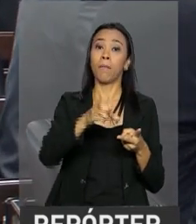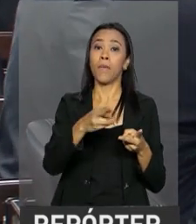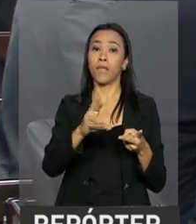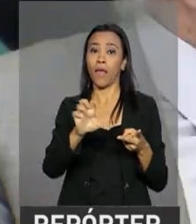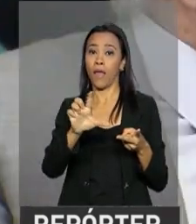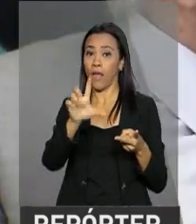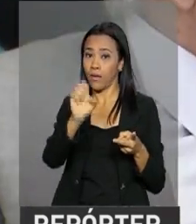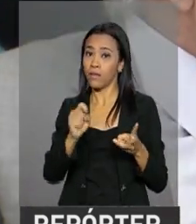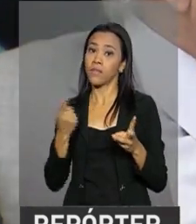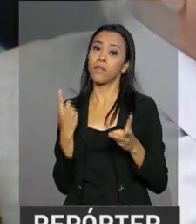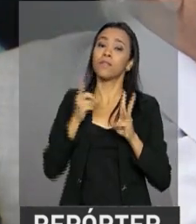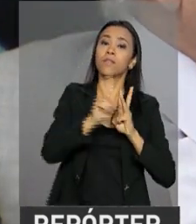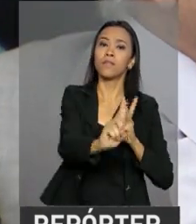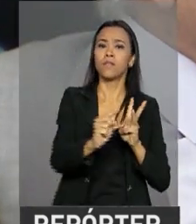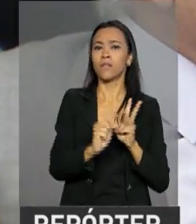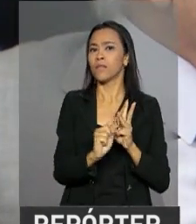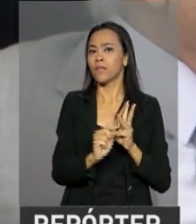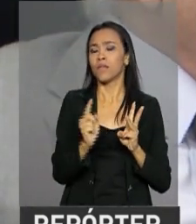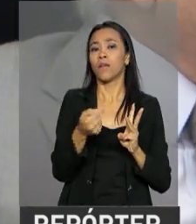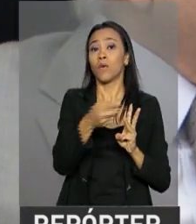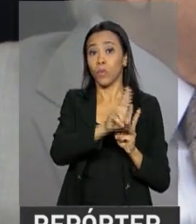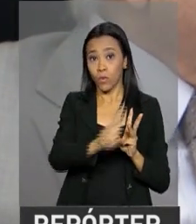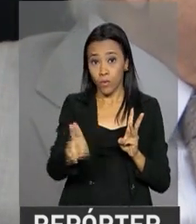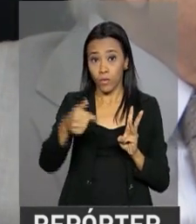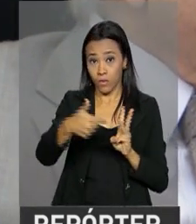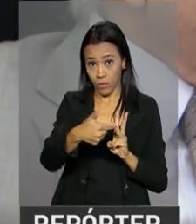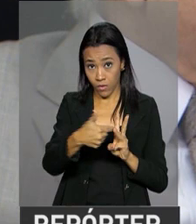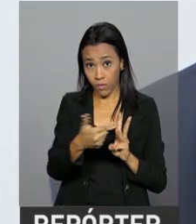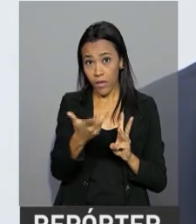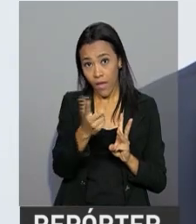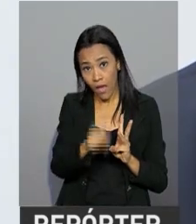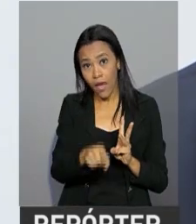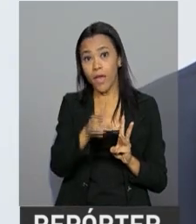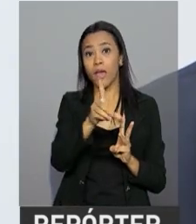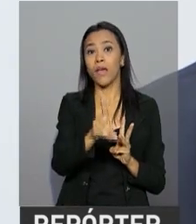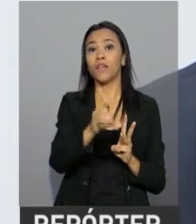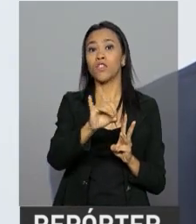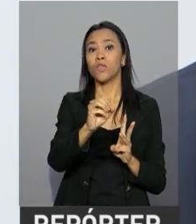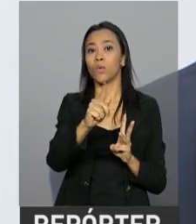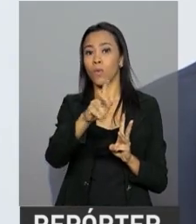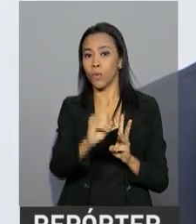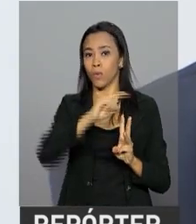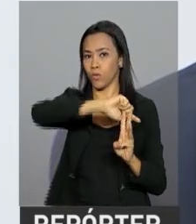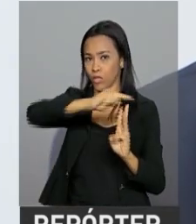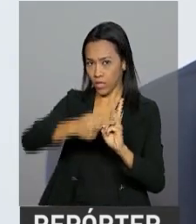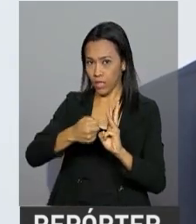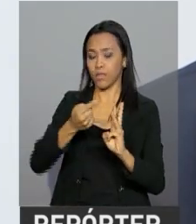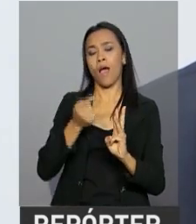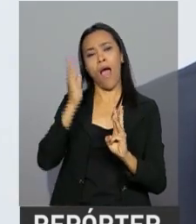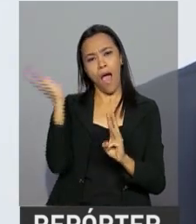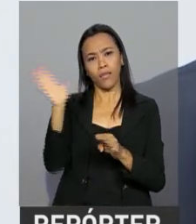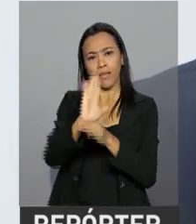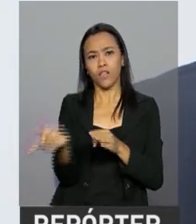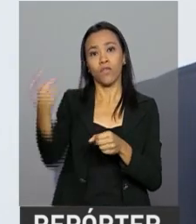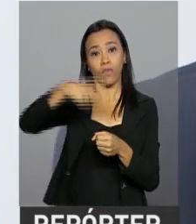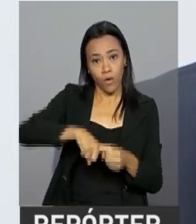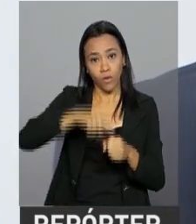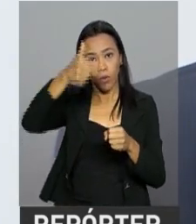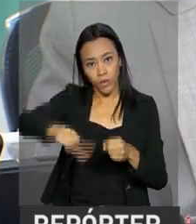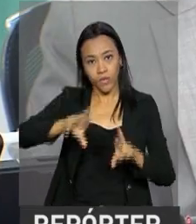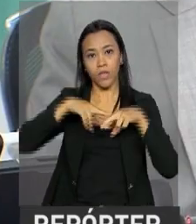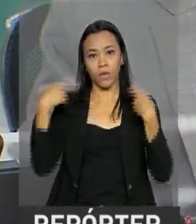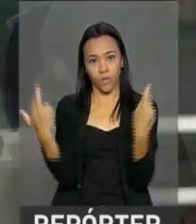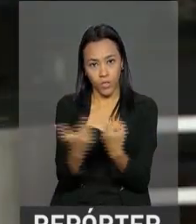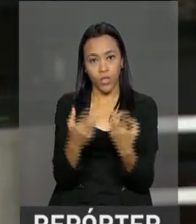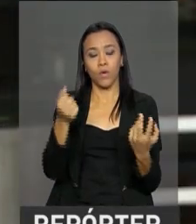Meirelles e o ministro interino do planejamento desenvolvimento e gestão Diogo Oliveira à tarde eles voltam a se reunir com o presidente Michel